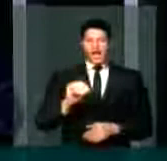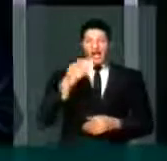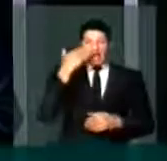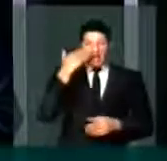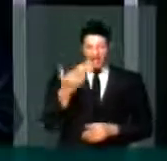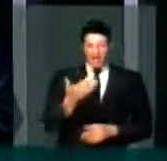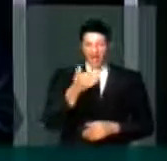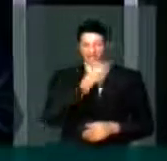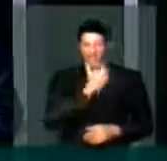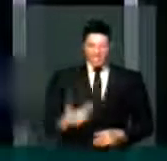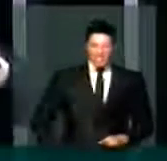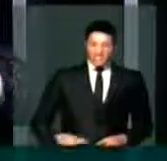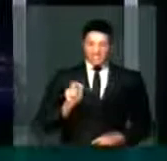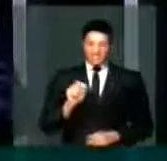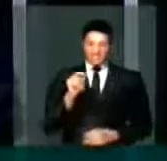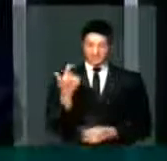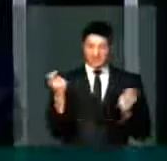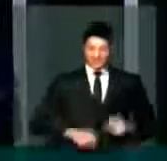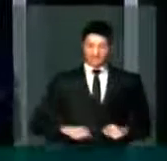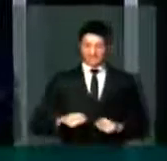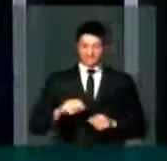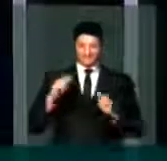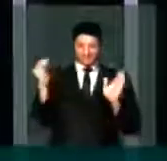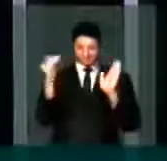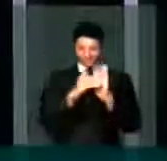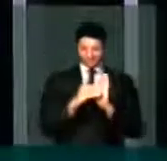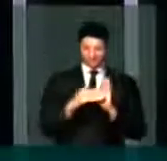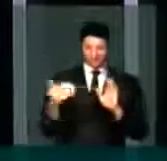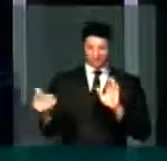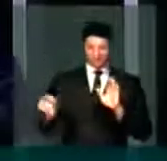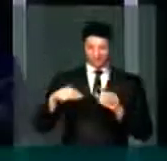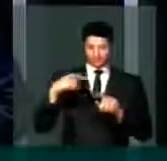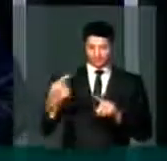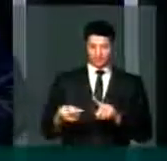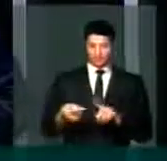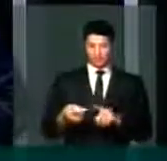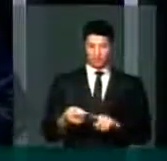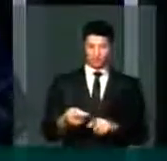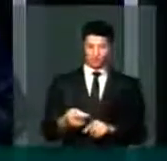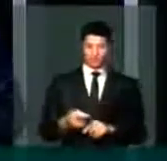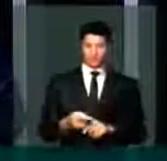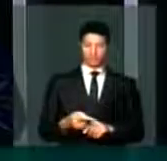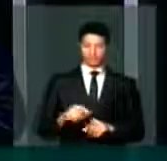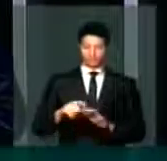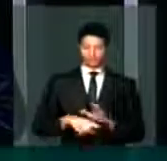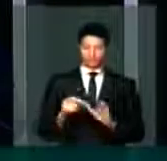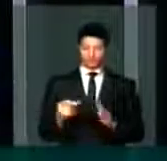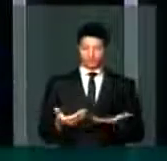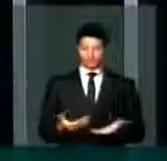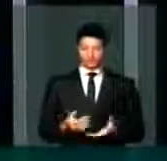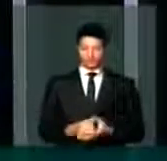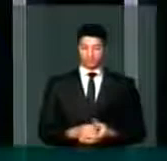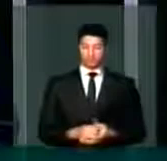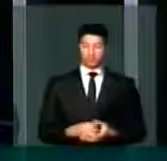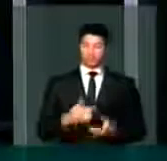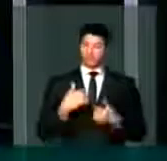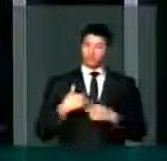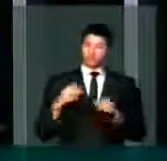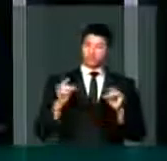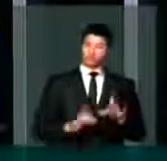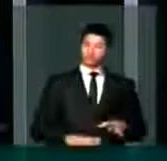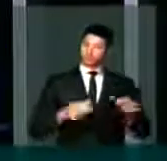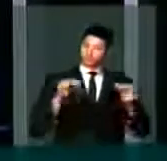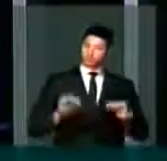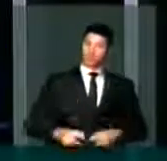apresentação de um programa de governo se ele não precisa ser cumprido após, após as eleições? Eu deixo